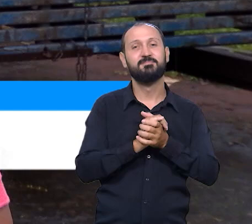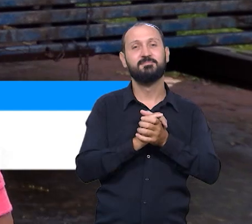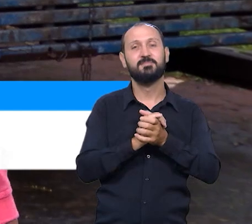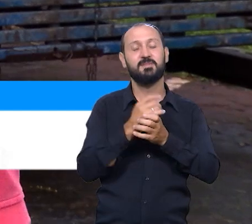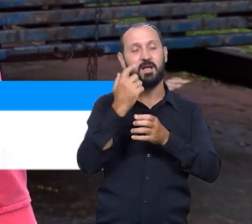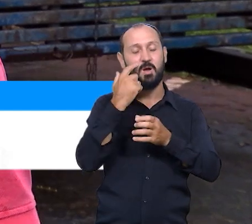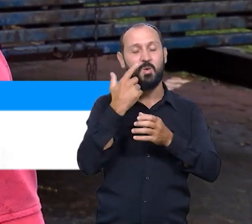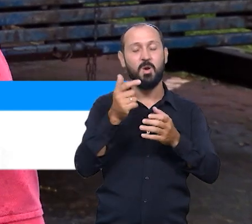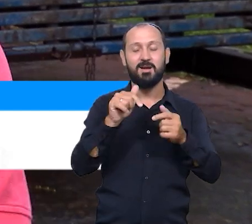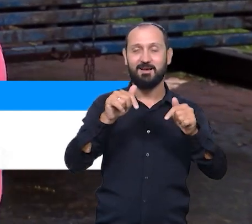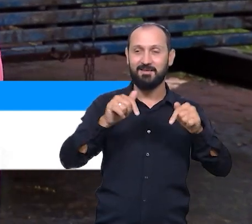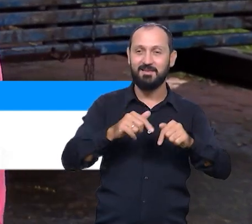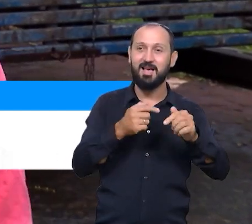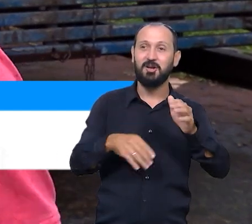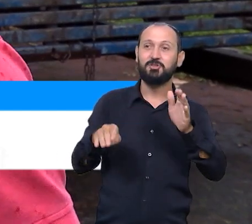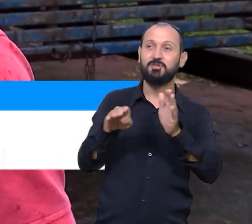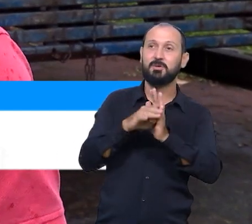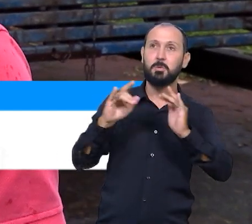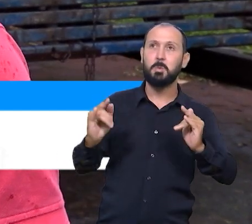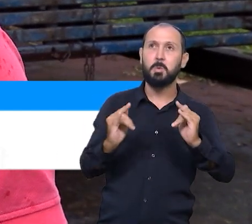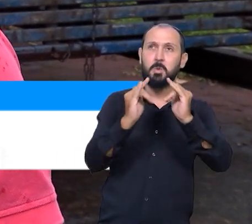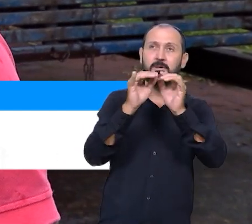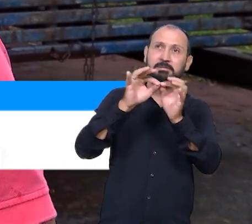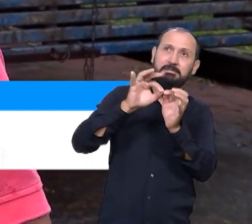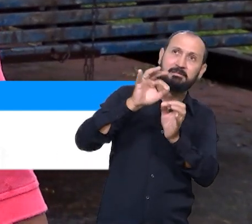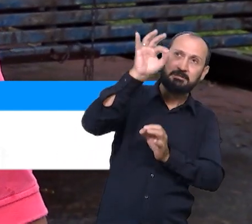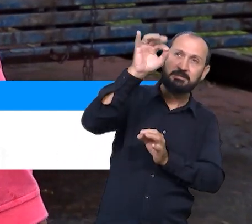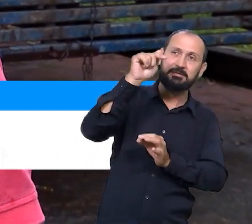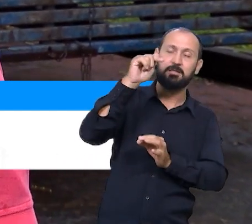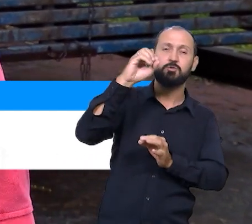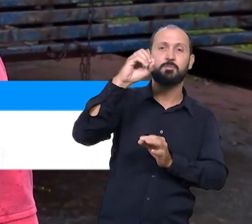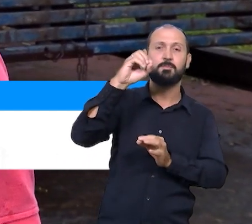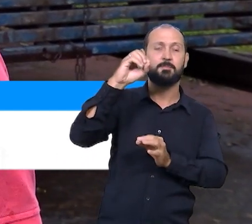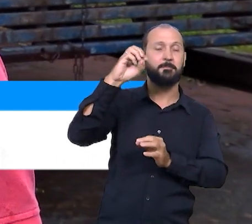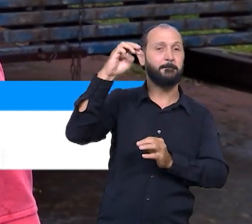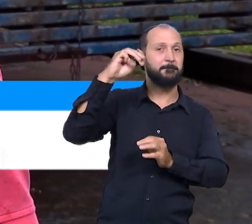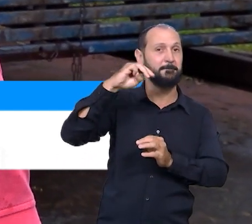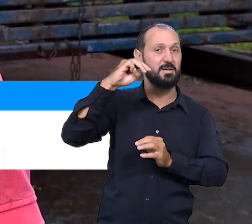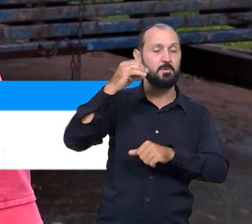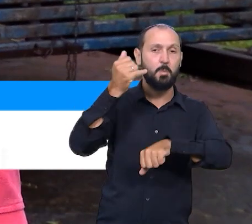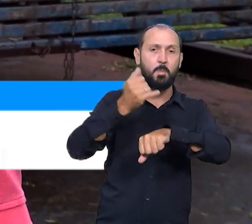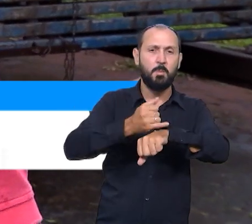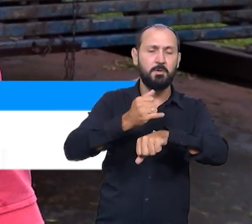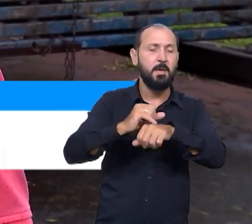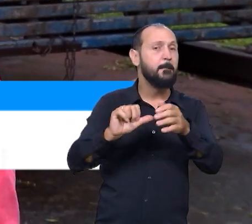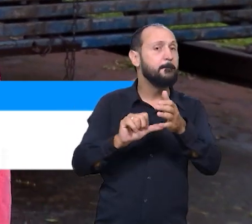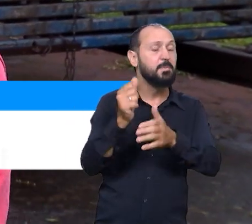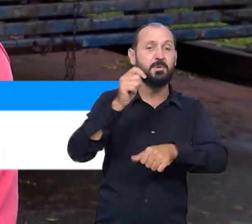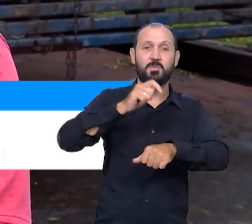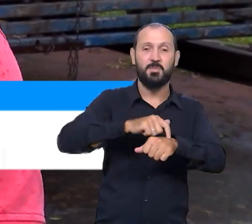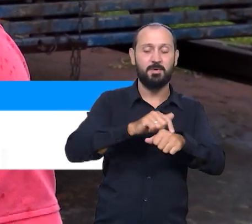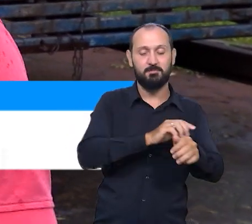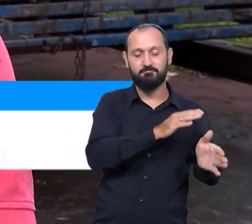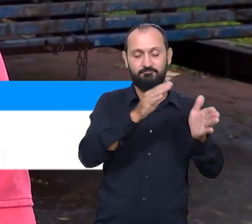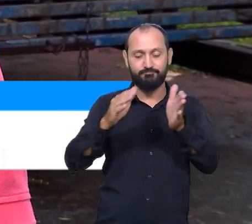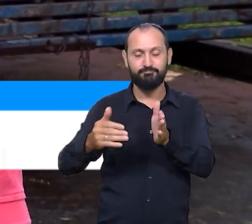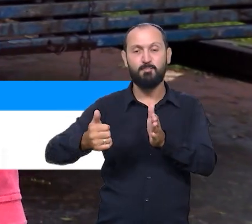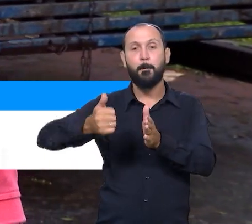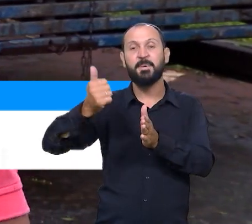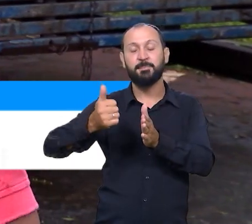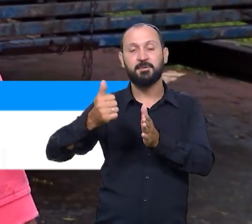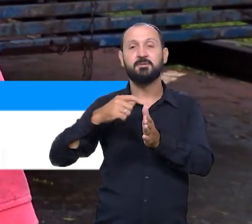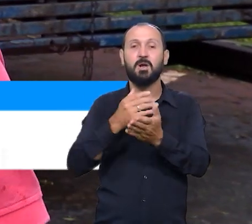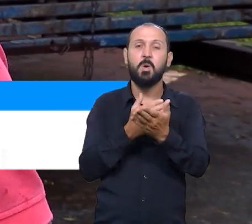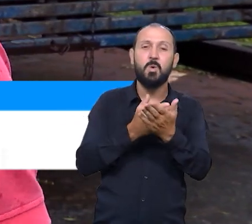rádio, e acabou de chegar aqui a torre de 70 metros, torre metálica. Ela é o marco, é a primeira